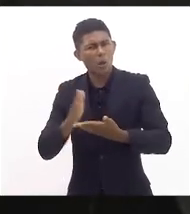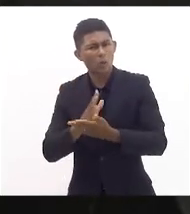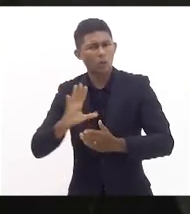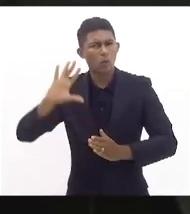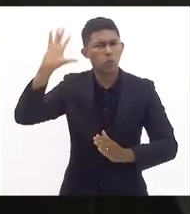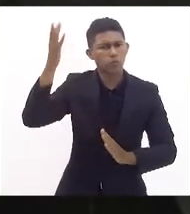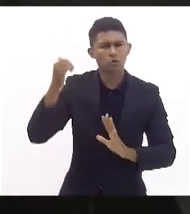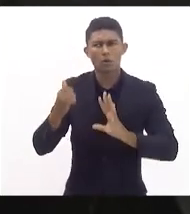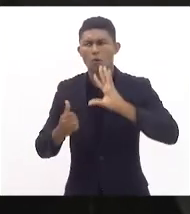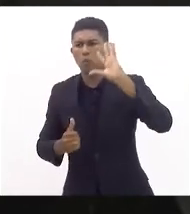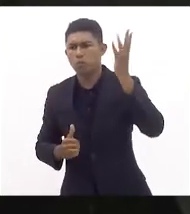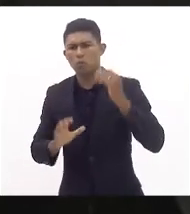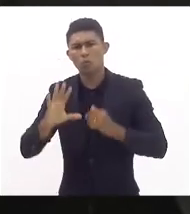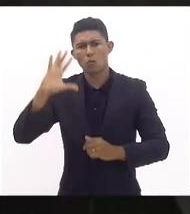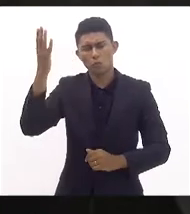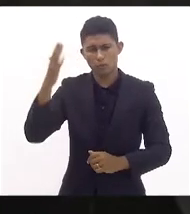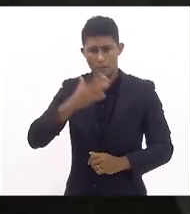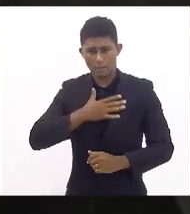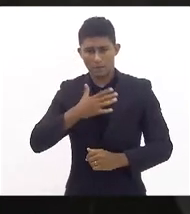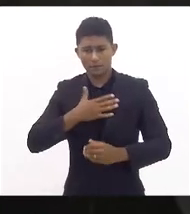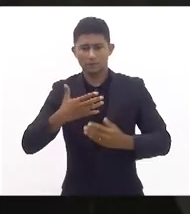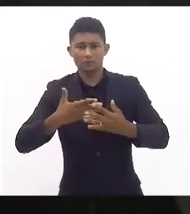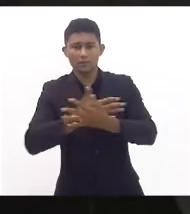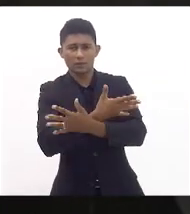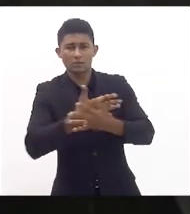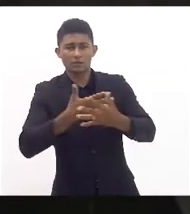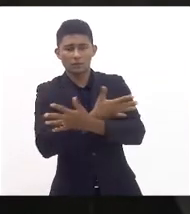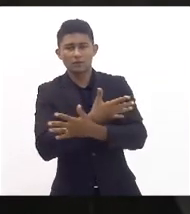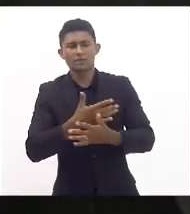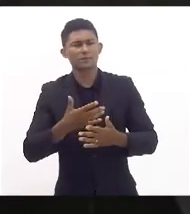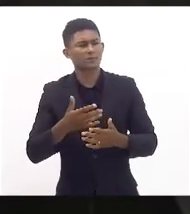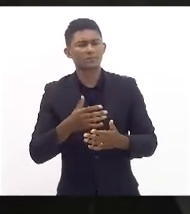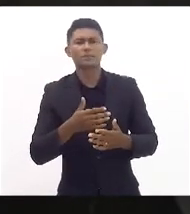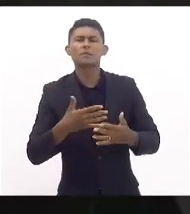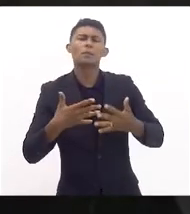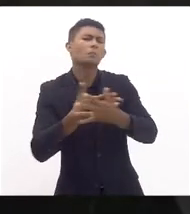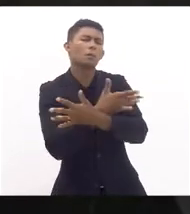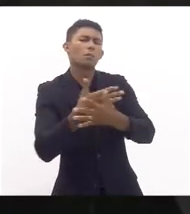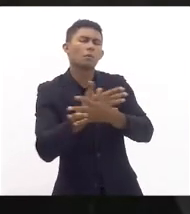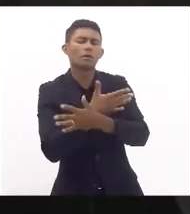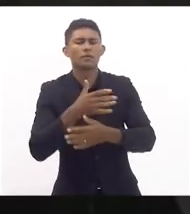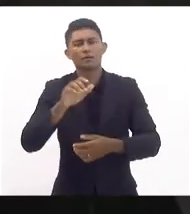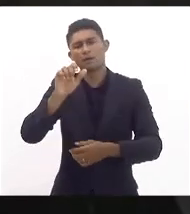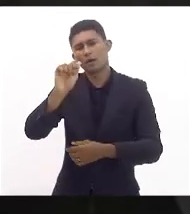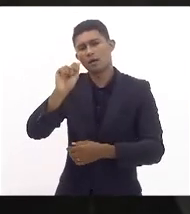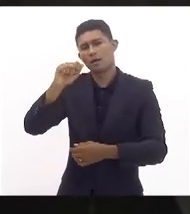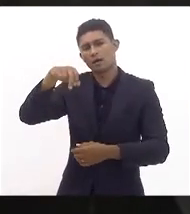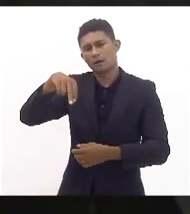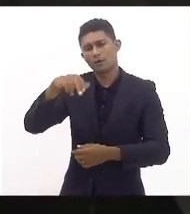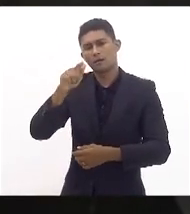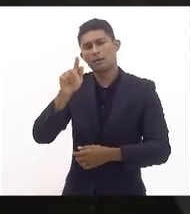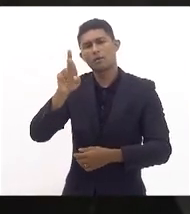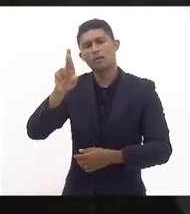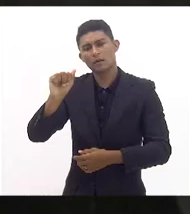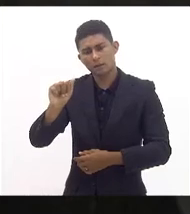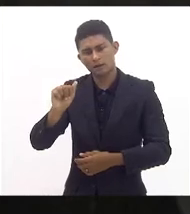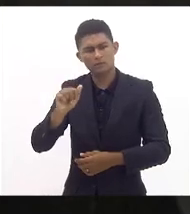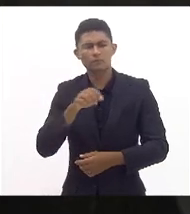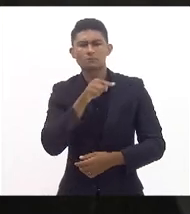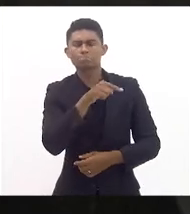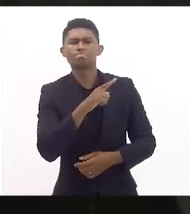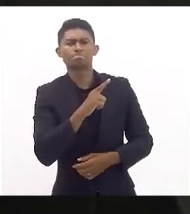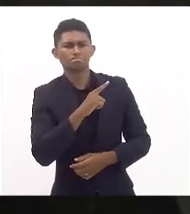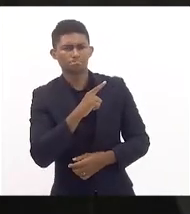acontecendo dentro do meu município, município de Angra dos Reis, através de